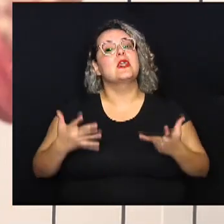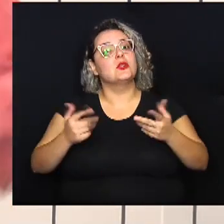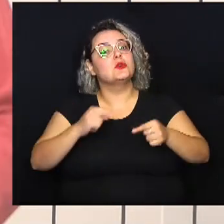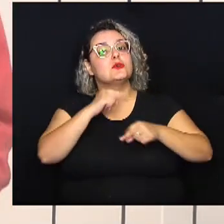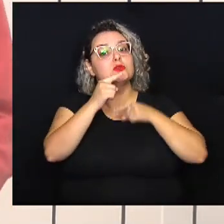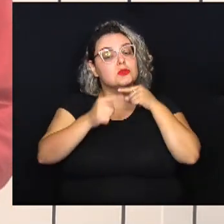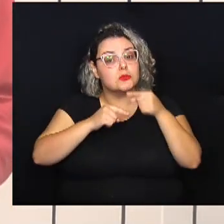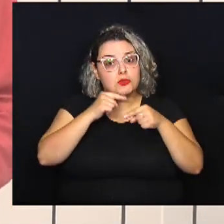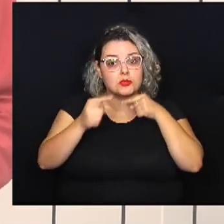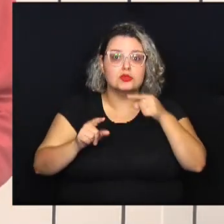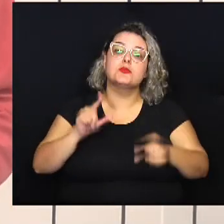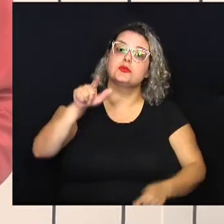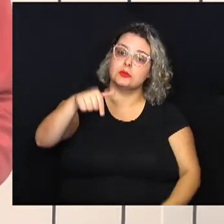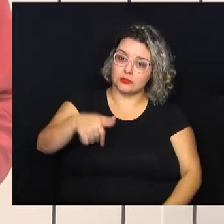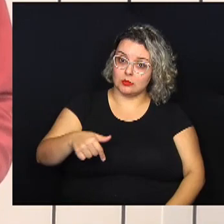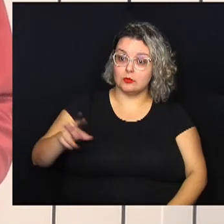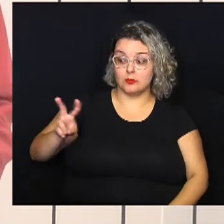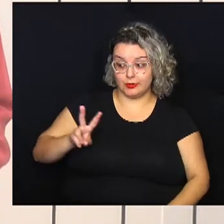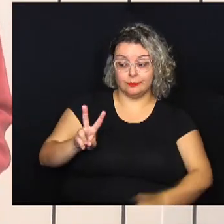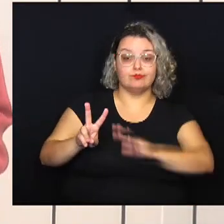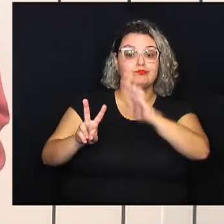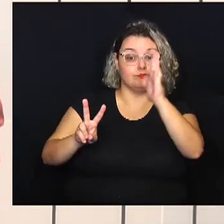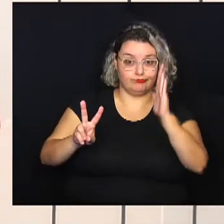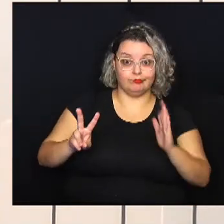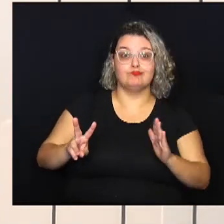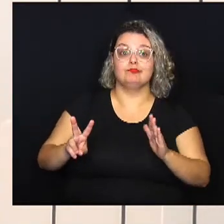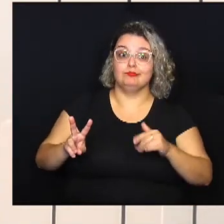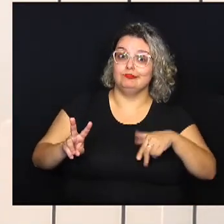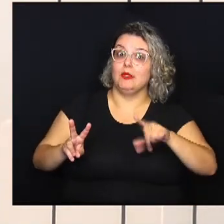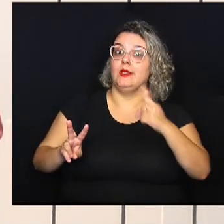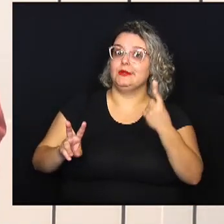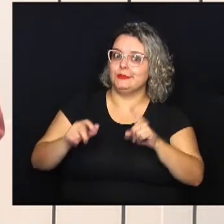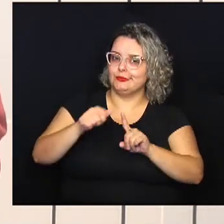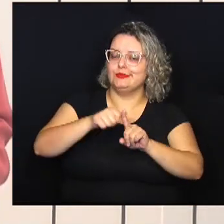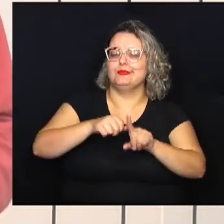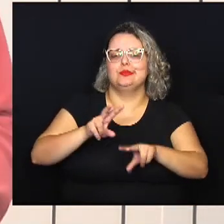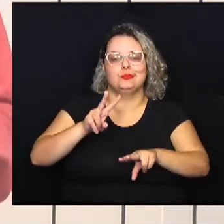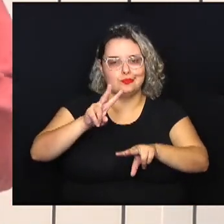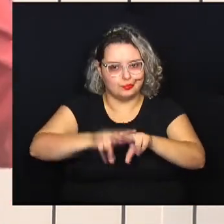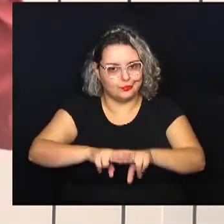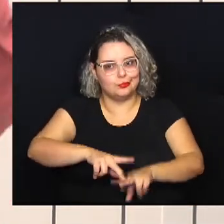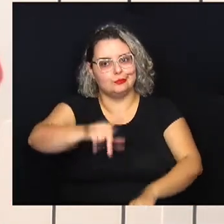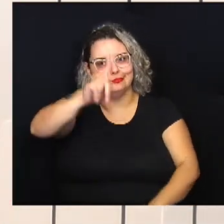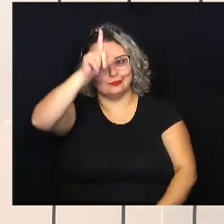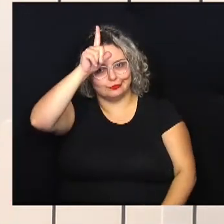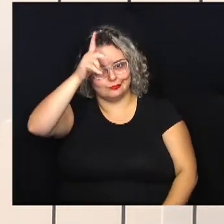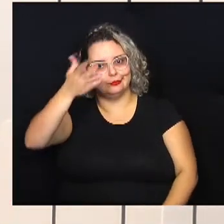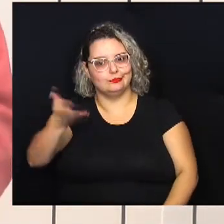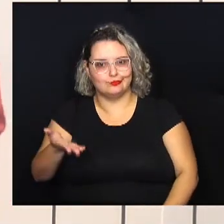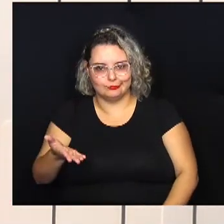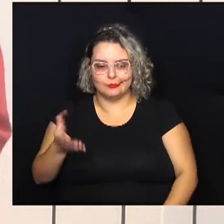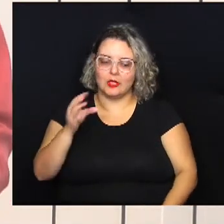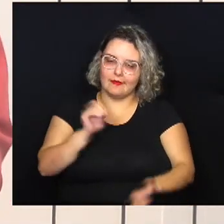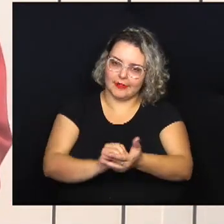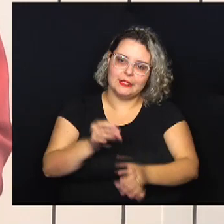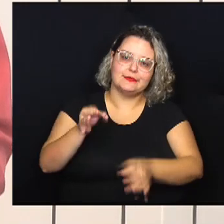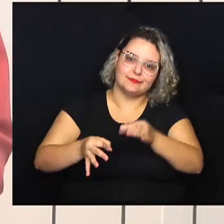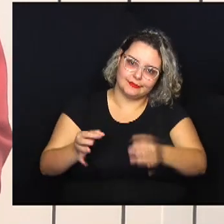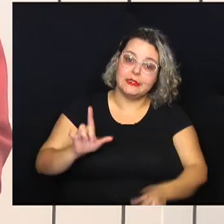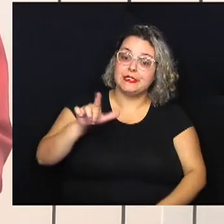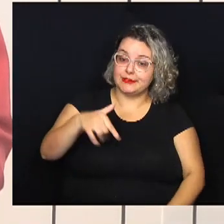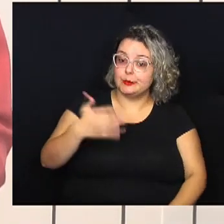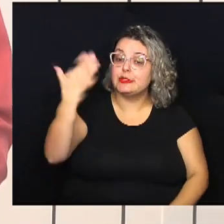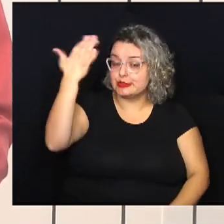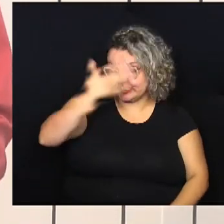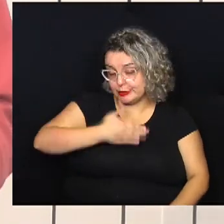dúvidas após o caso das brasileiras que ficaram mais de um mês presas na Alemanha injustamente e depois comprovou então